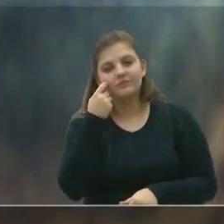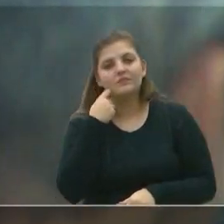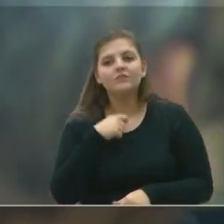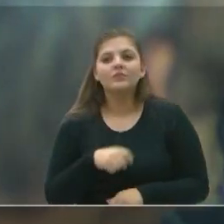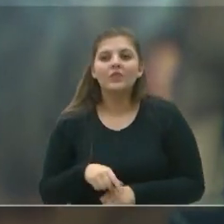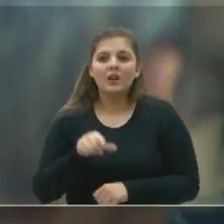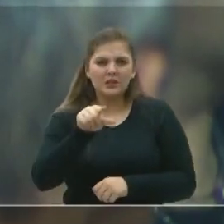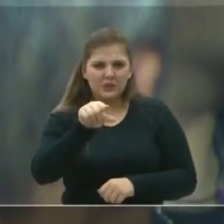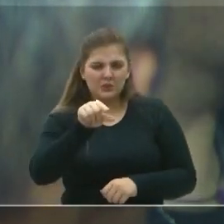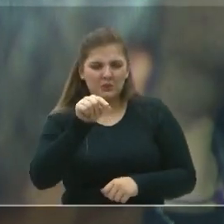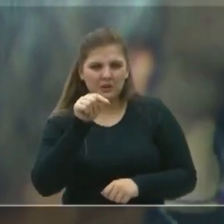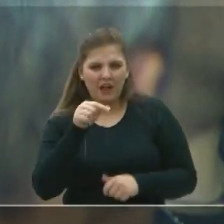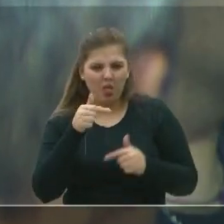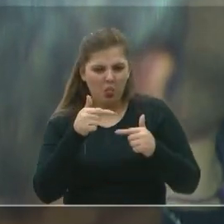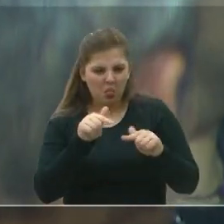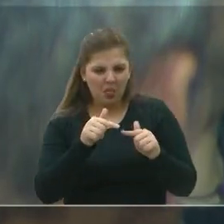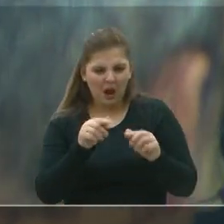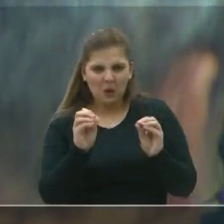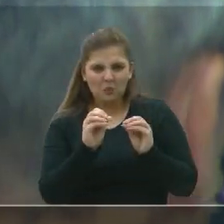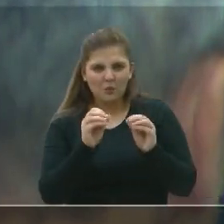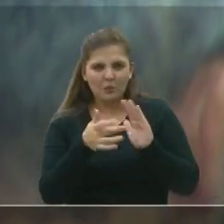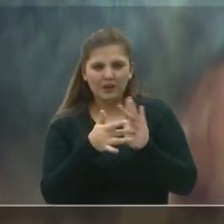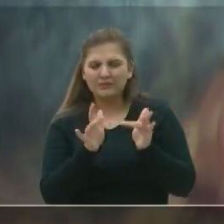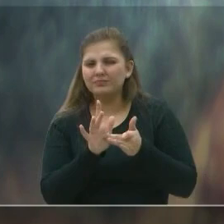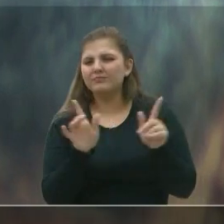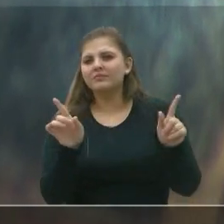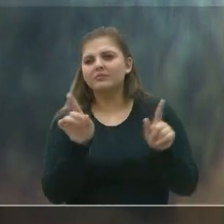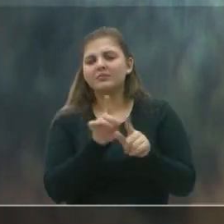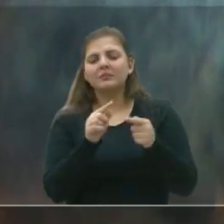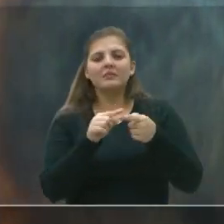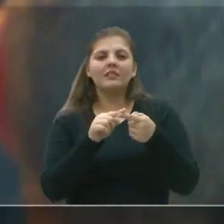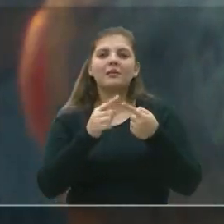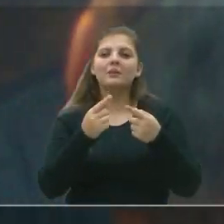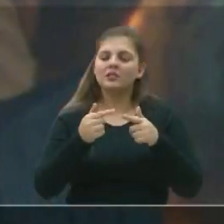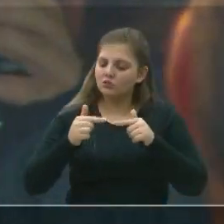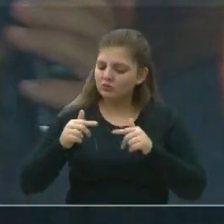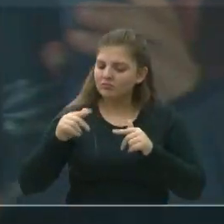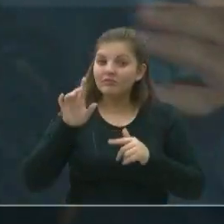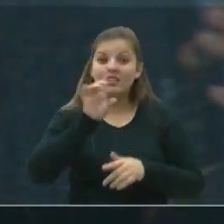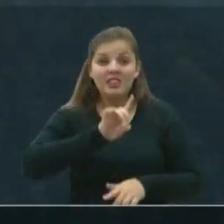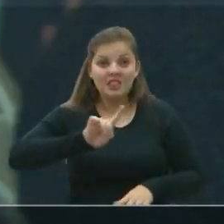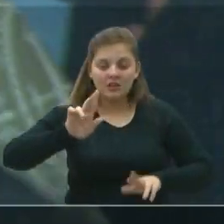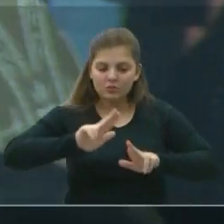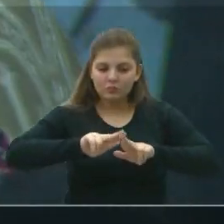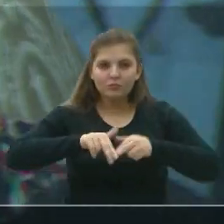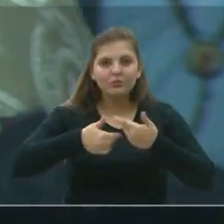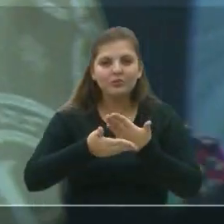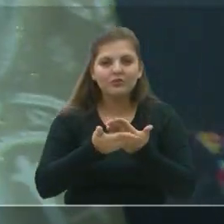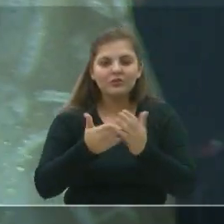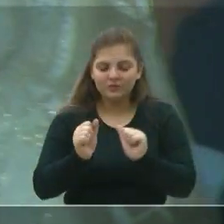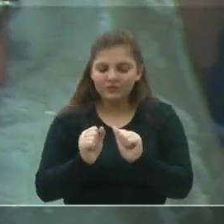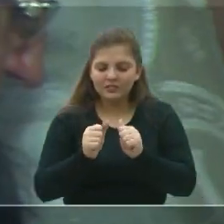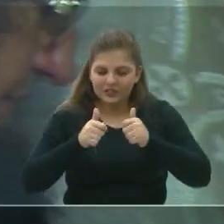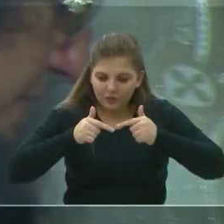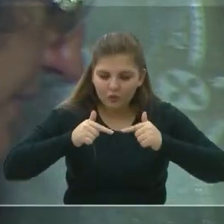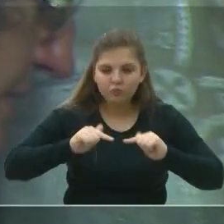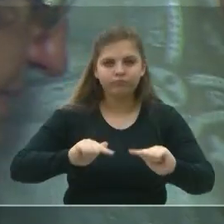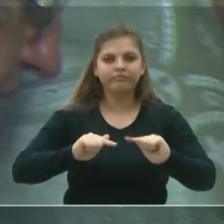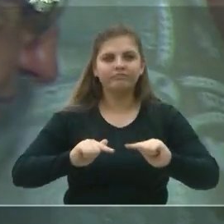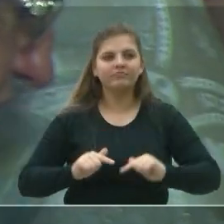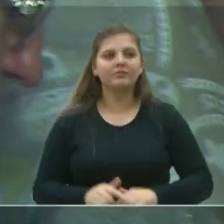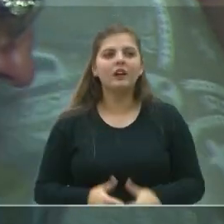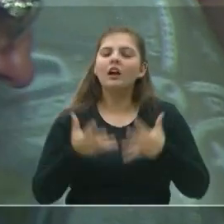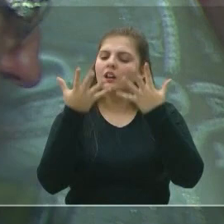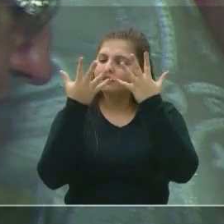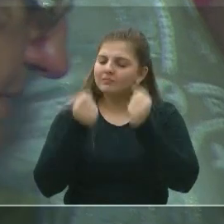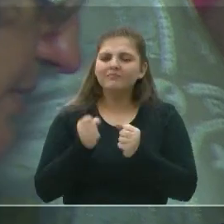escolha mais lutar sem Ele, mas deixe Ele lutar por ti. Toma posse, filho. Deus